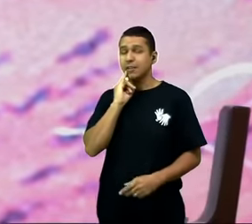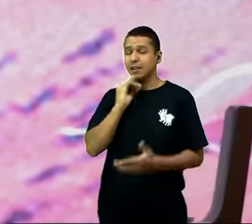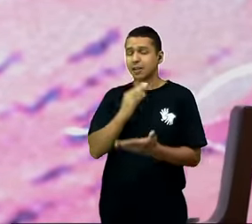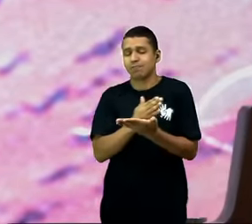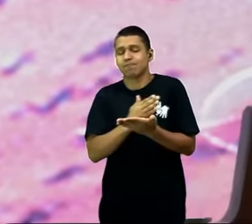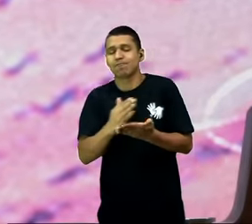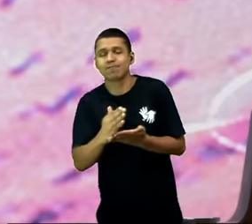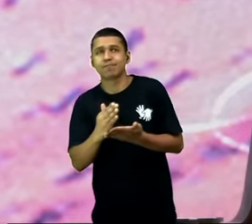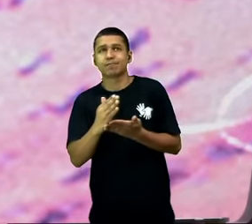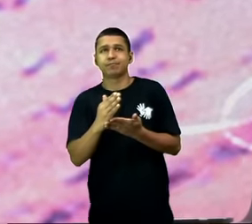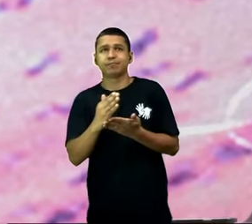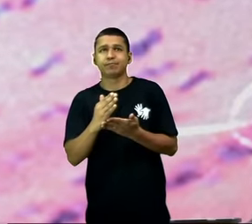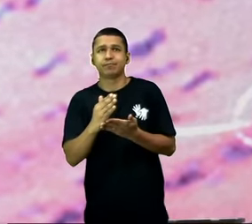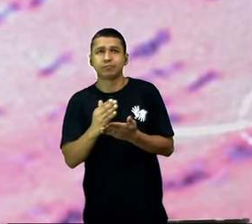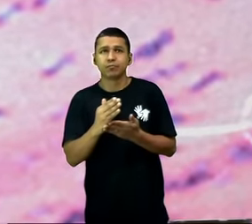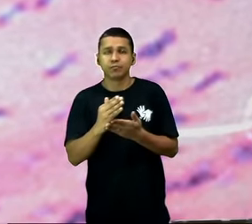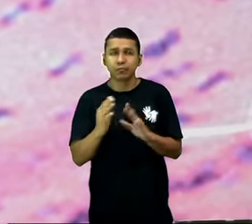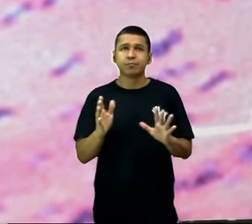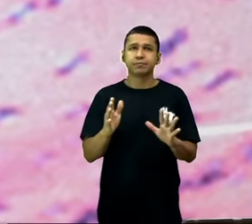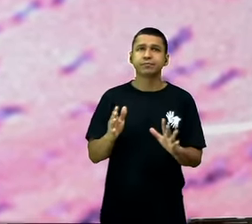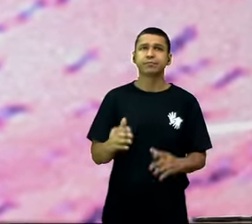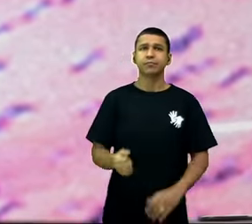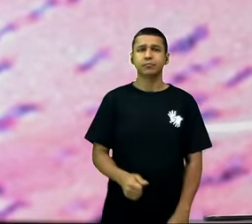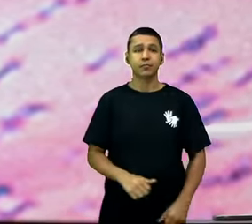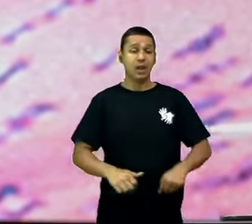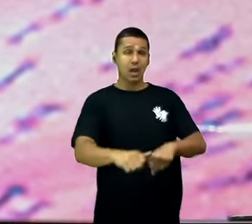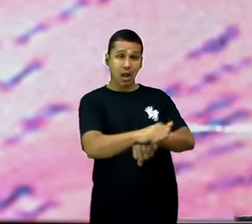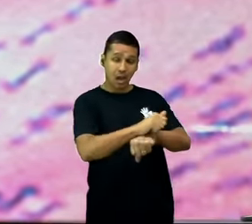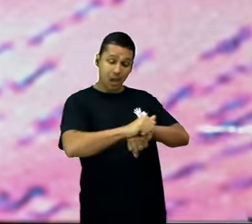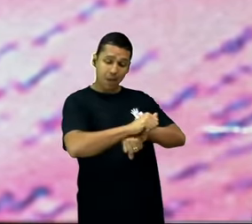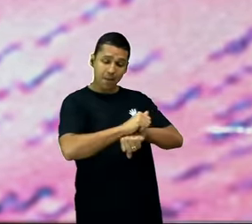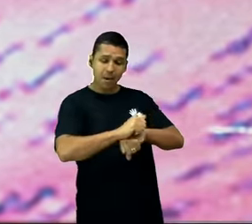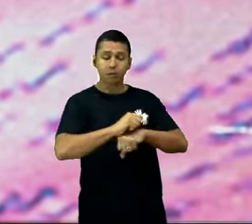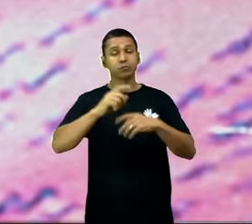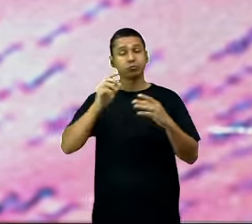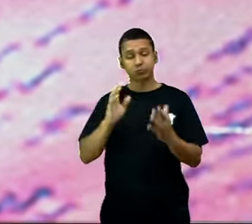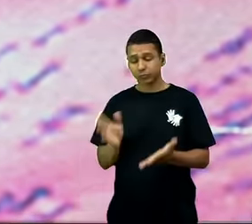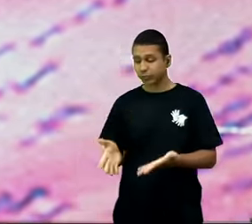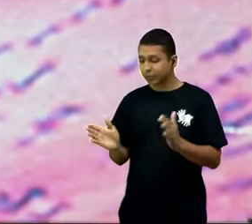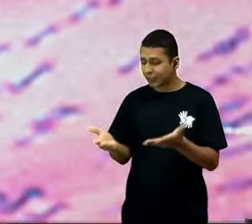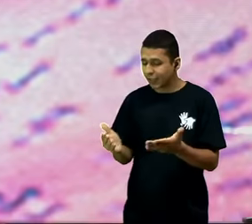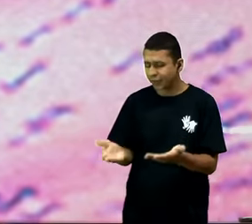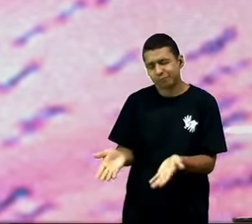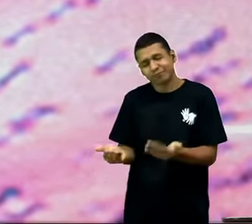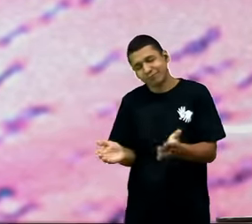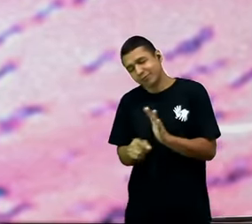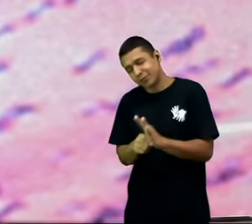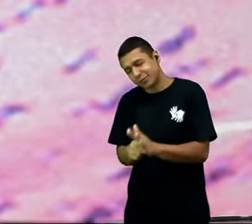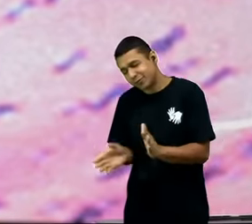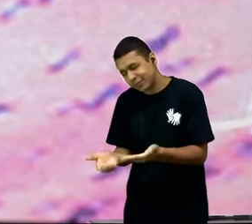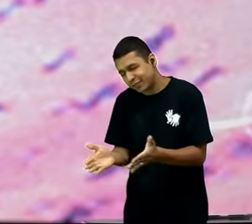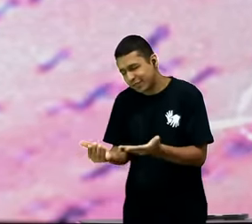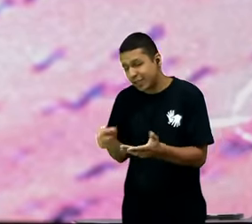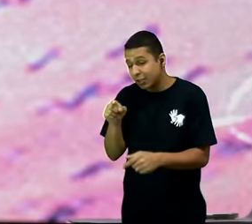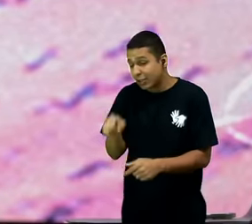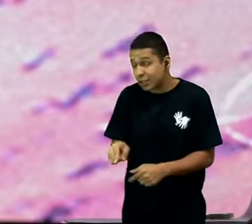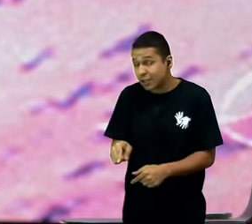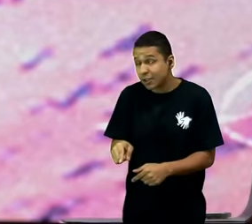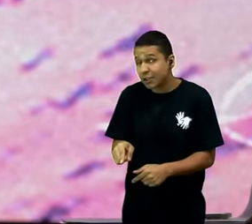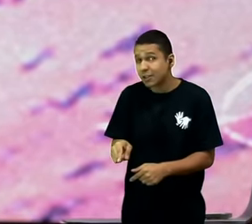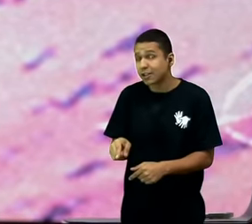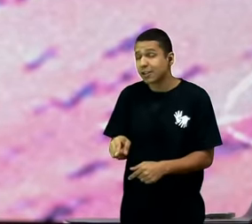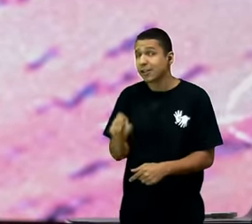Eu vou tentar ser um pouco mais claro. Abraão estava desfrutando de Isaac, quando na verdade deveria estar preparando